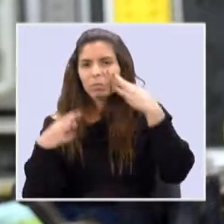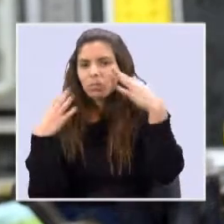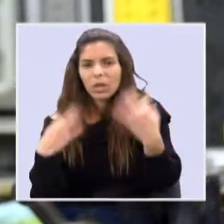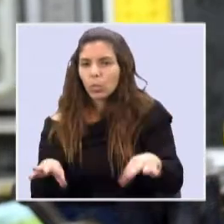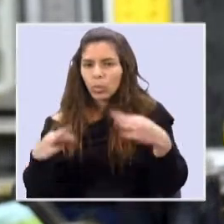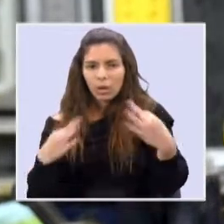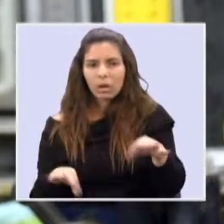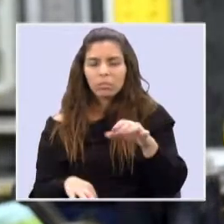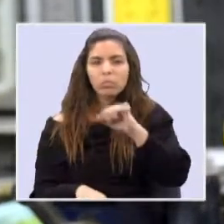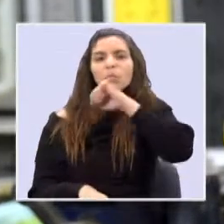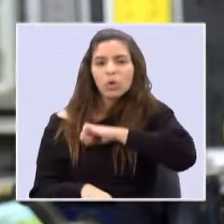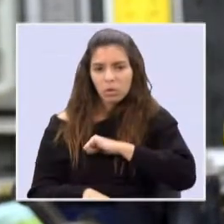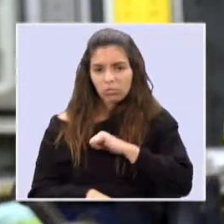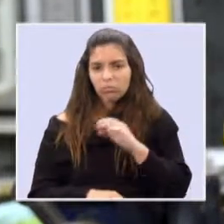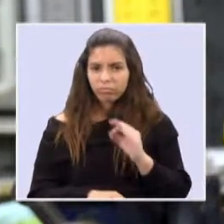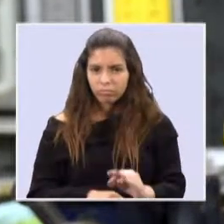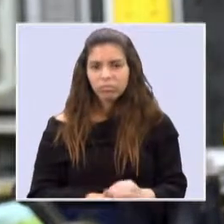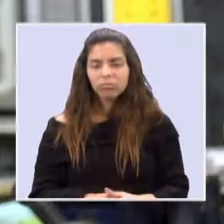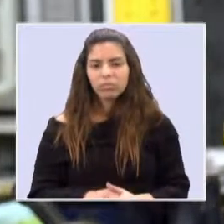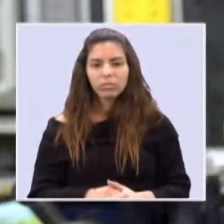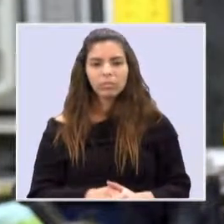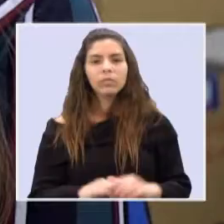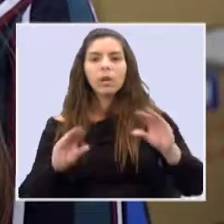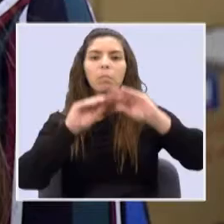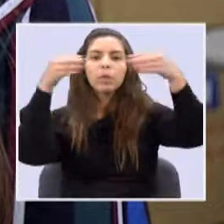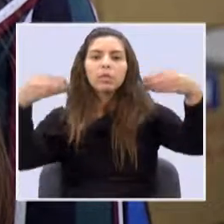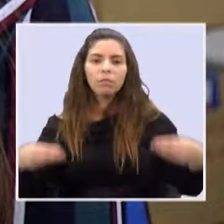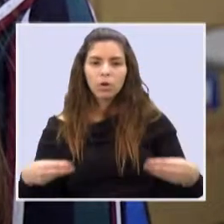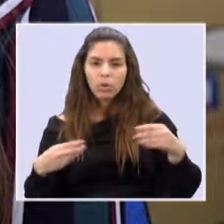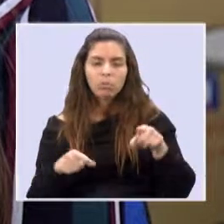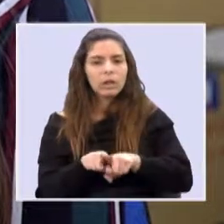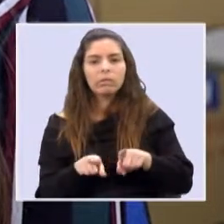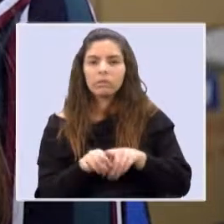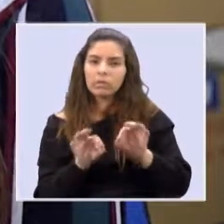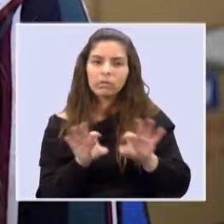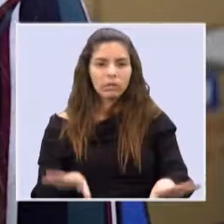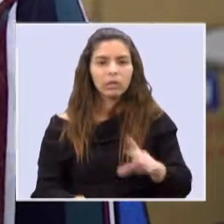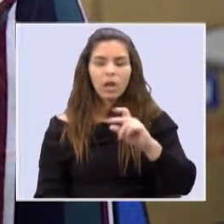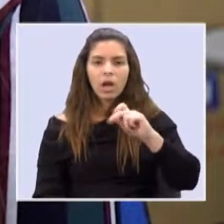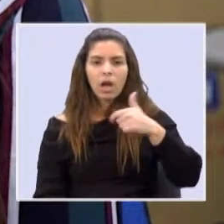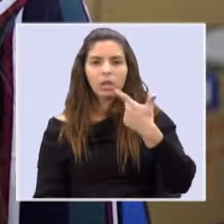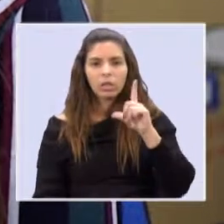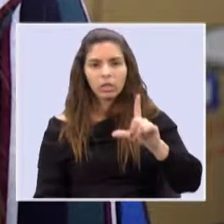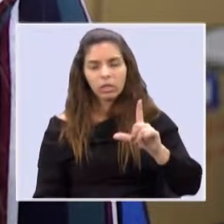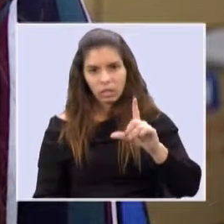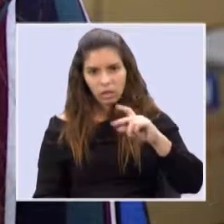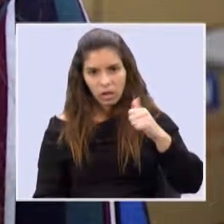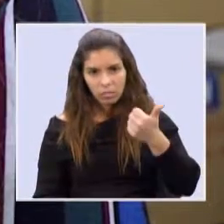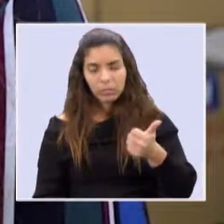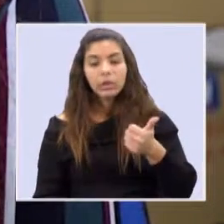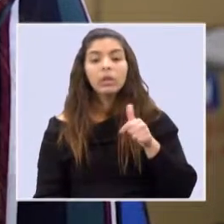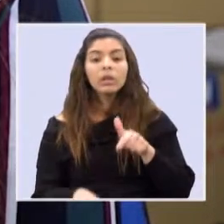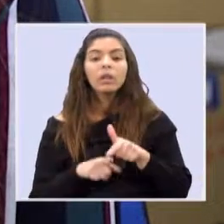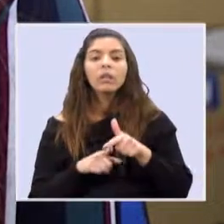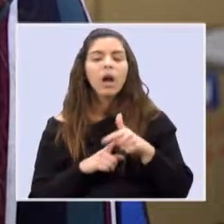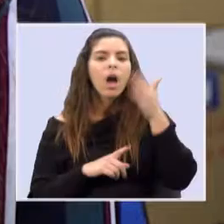é natural, ou seja, é algo que encaixa perfeitamente. Plataformas como o Altlab baseiam-se na comunidade. Que tipos